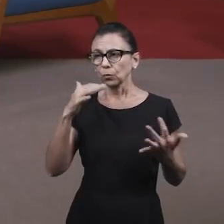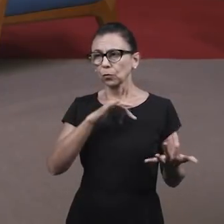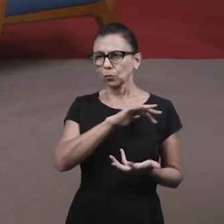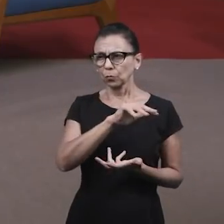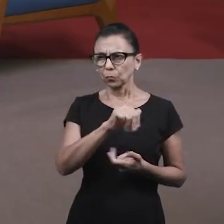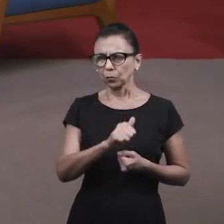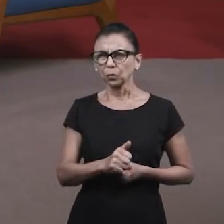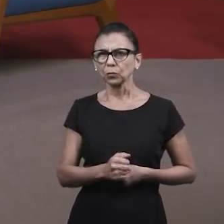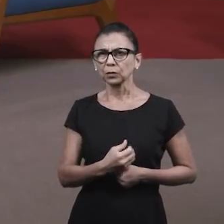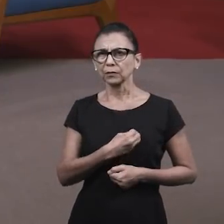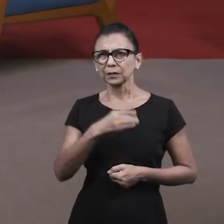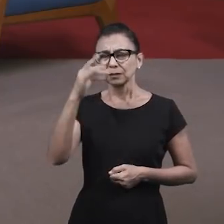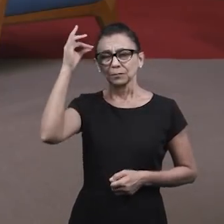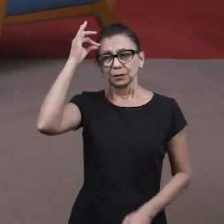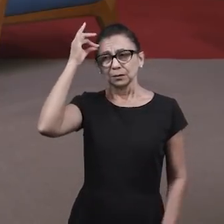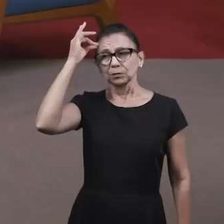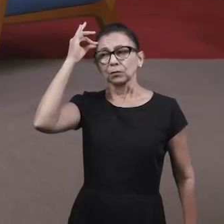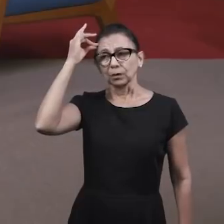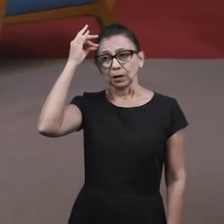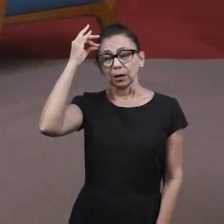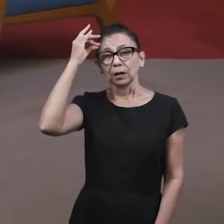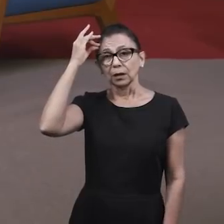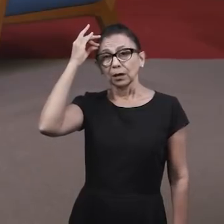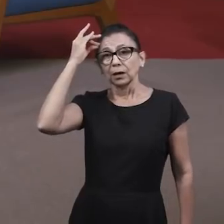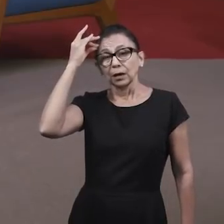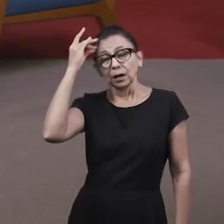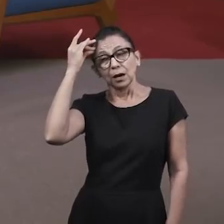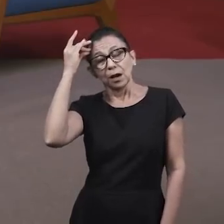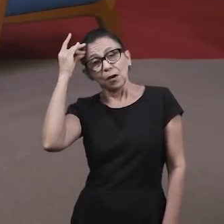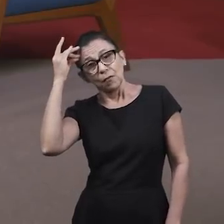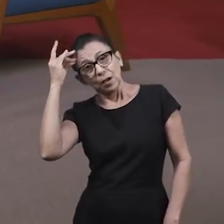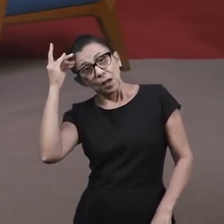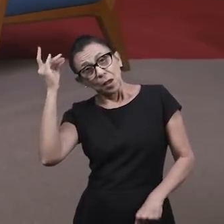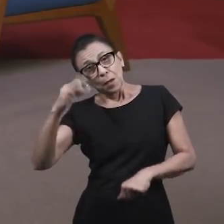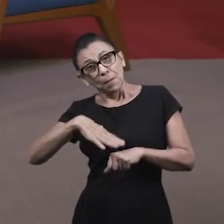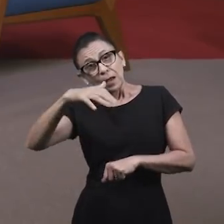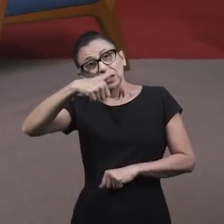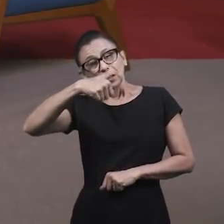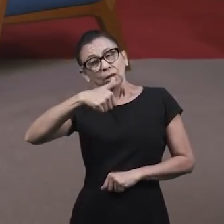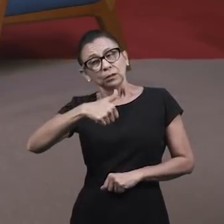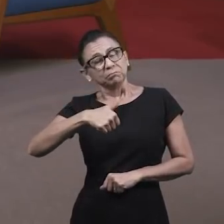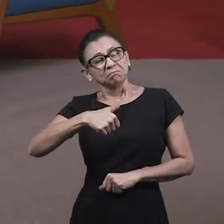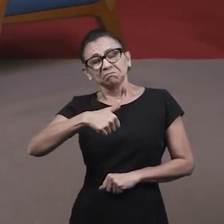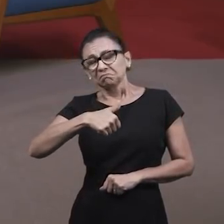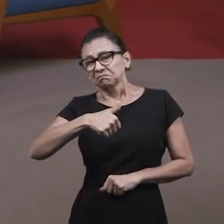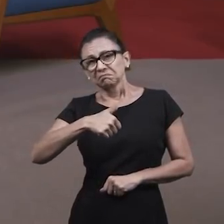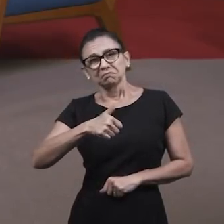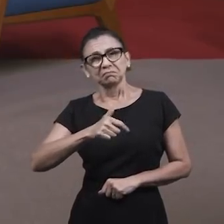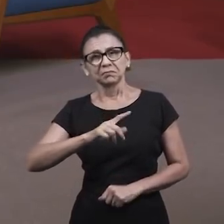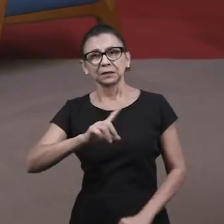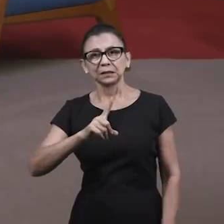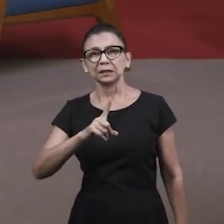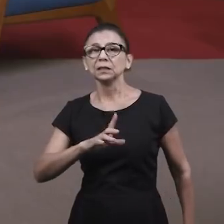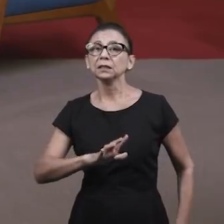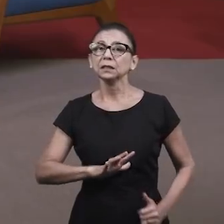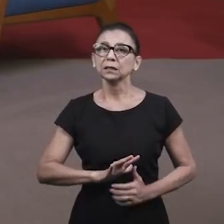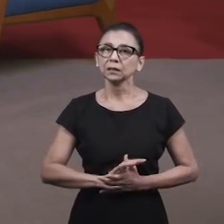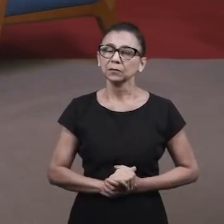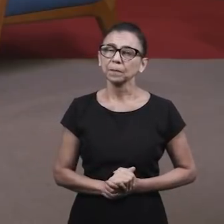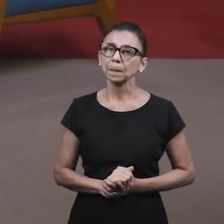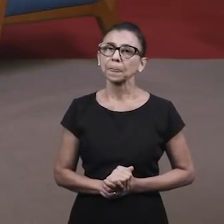Como sobreviver espiritualmente em meio a este mundo Essa pergunta é importante para Verdade. quem